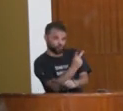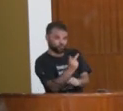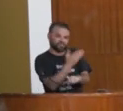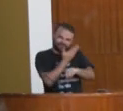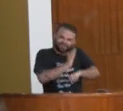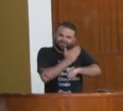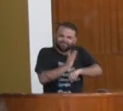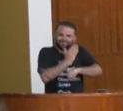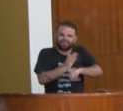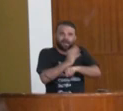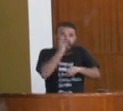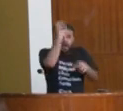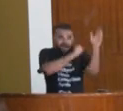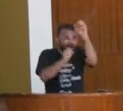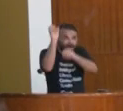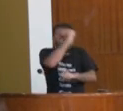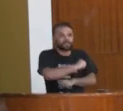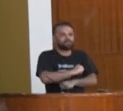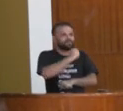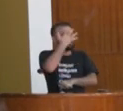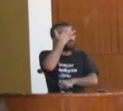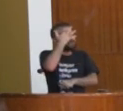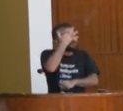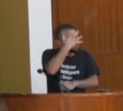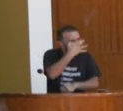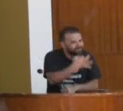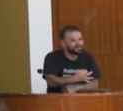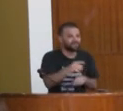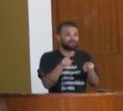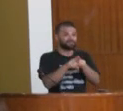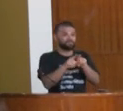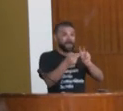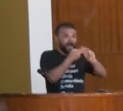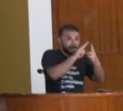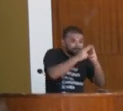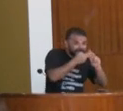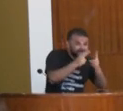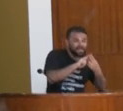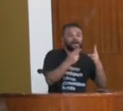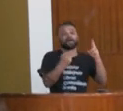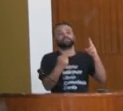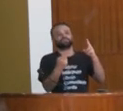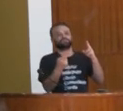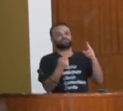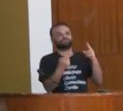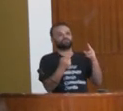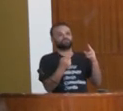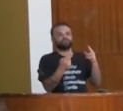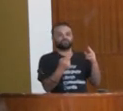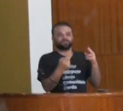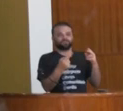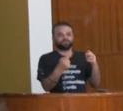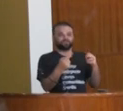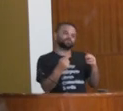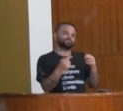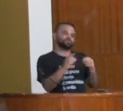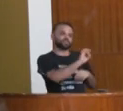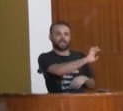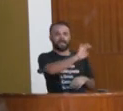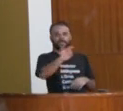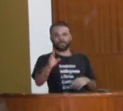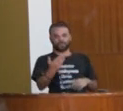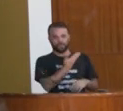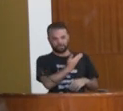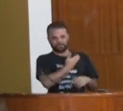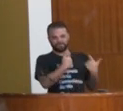a compreensão e a percepção das habilidades e dos potenciais de cada um dos colegas de trabalho que possuam algum